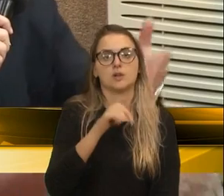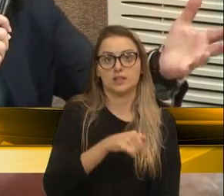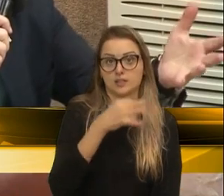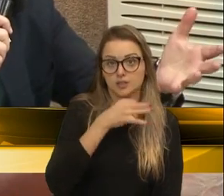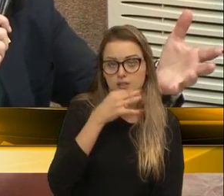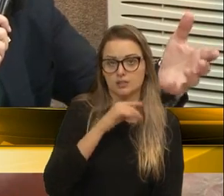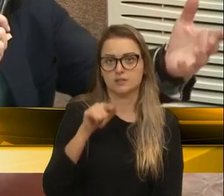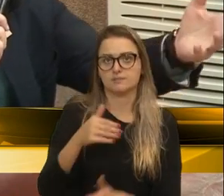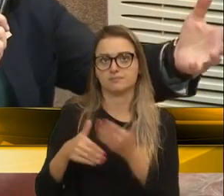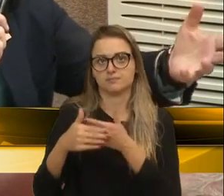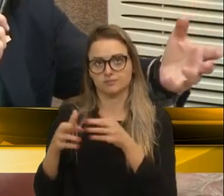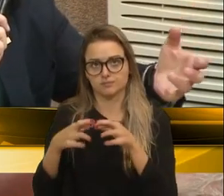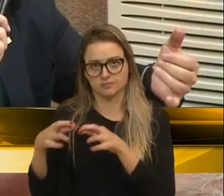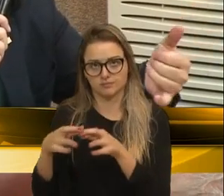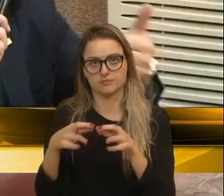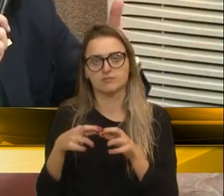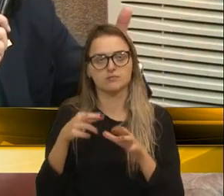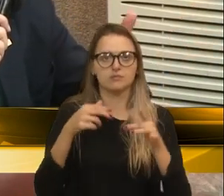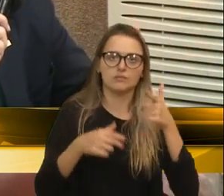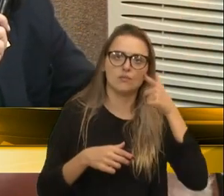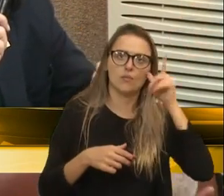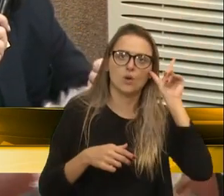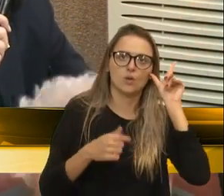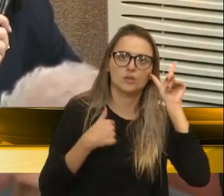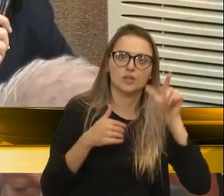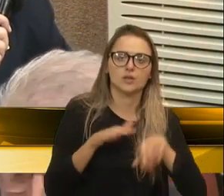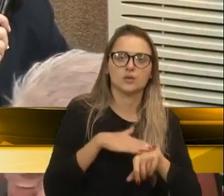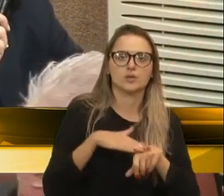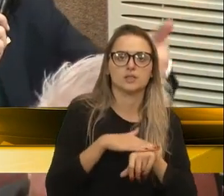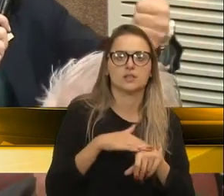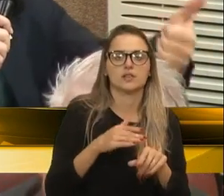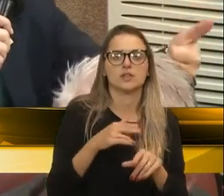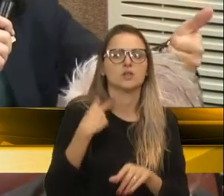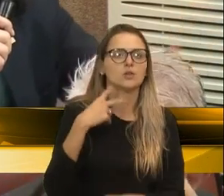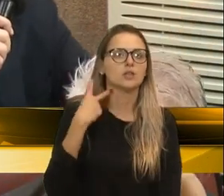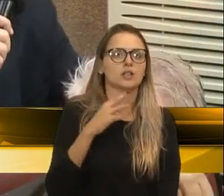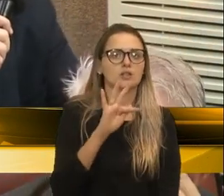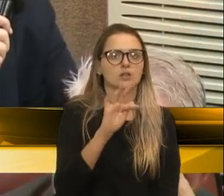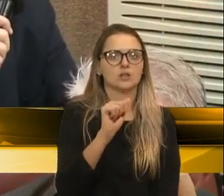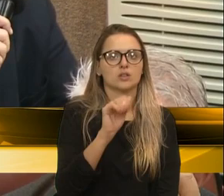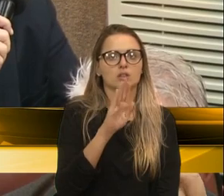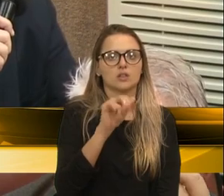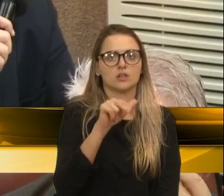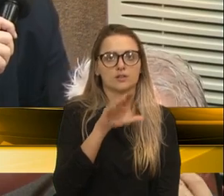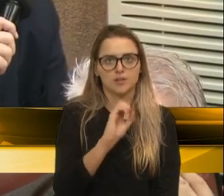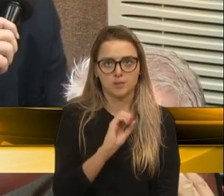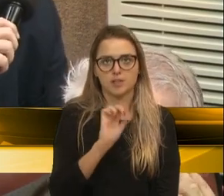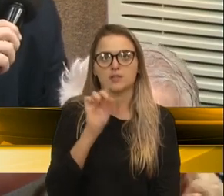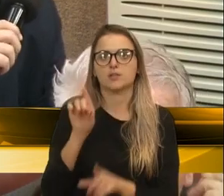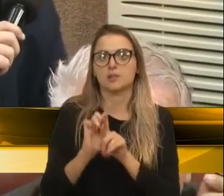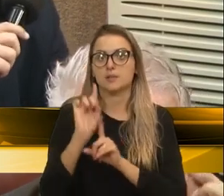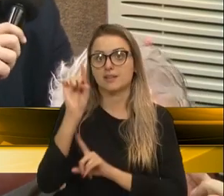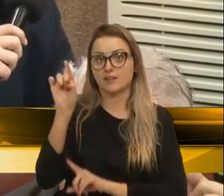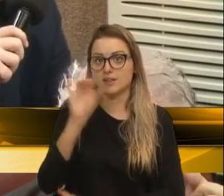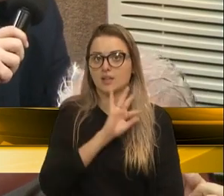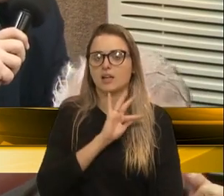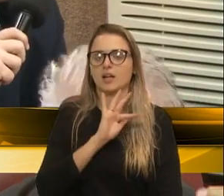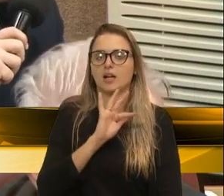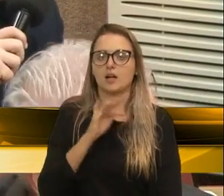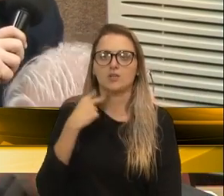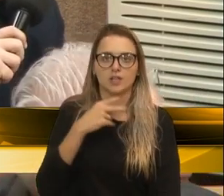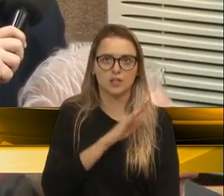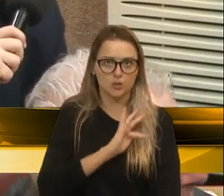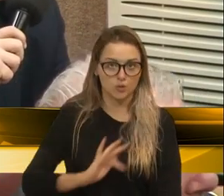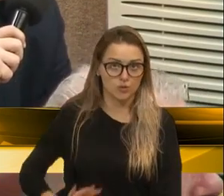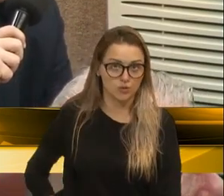regional, e ontem mesmo, eu conversava com o vereador Fabiano de Farroupilha, ele estava lá com vocês, buscando recursos para Farroupilha também. Então, parabéns a vocês